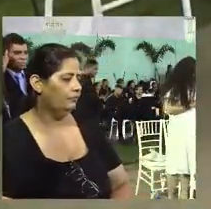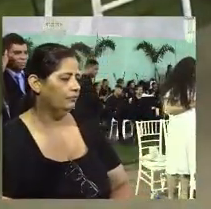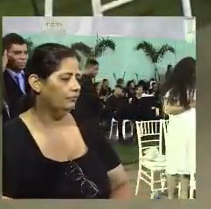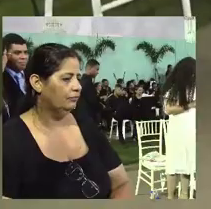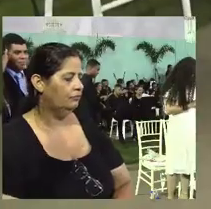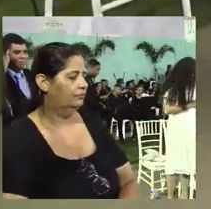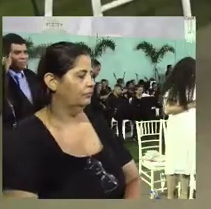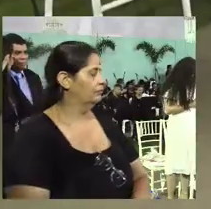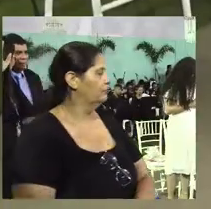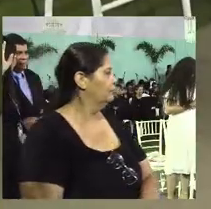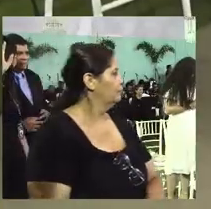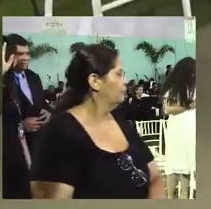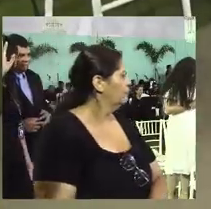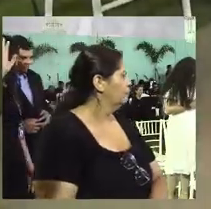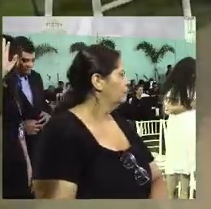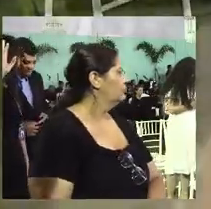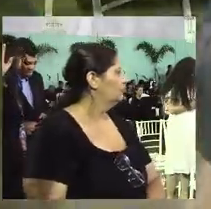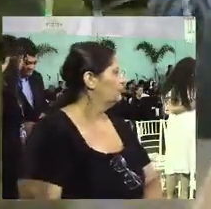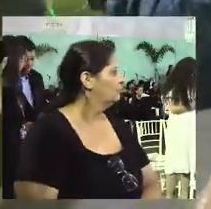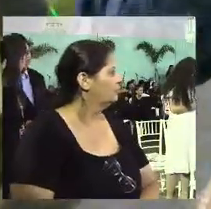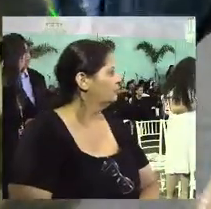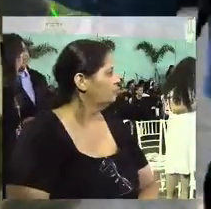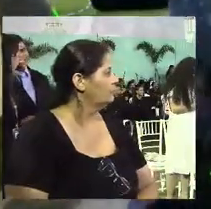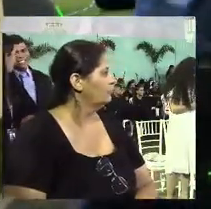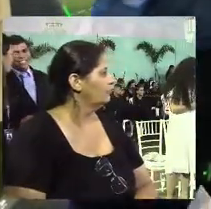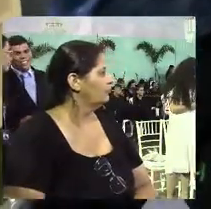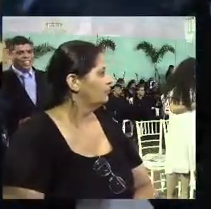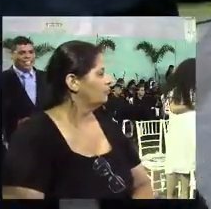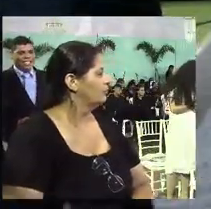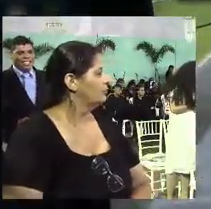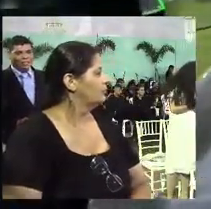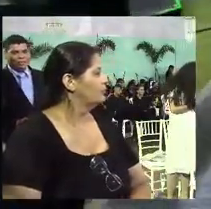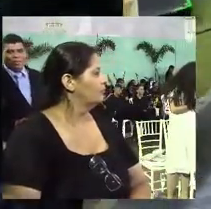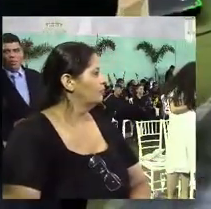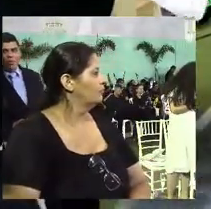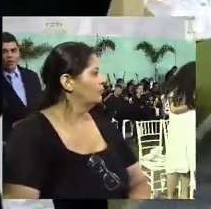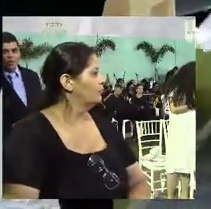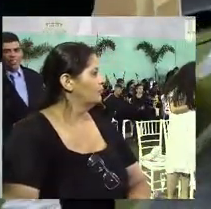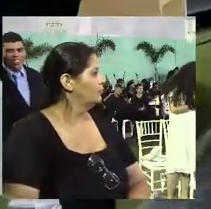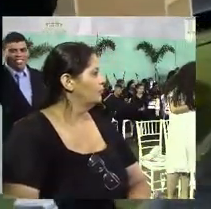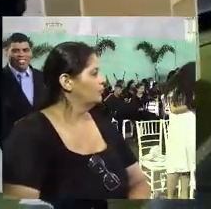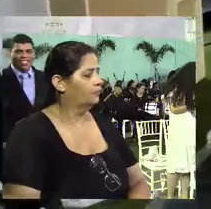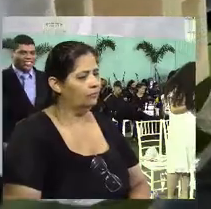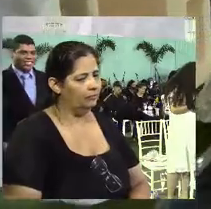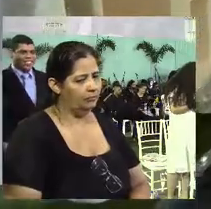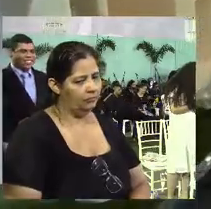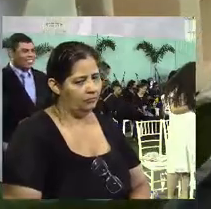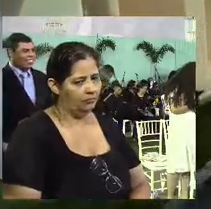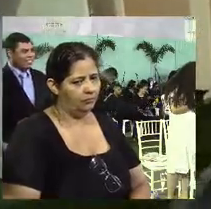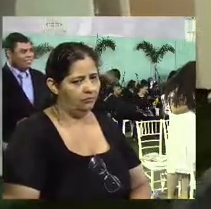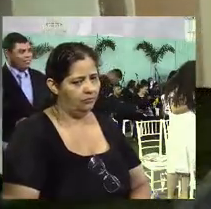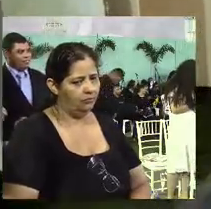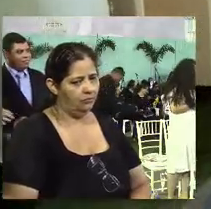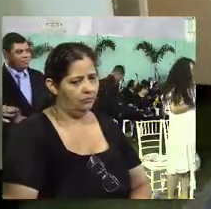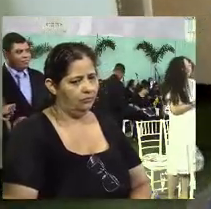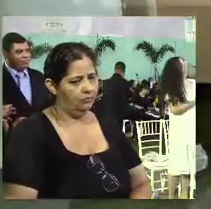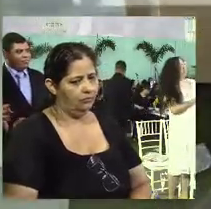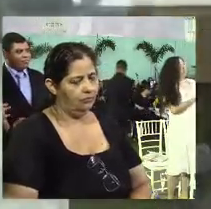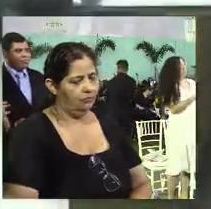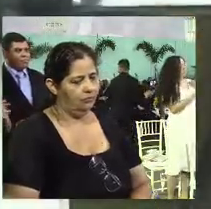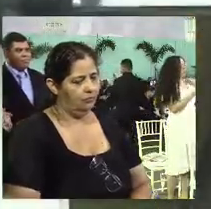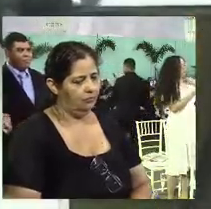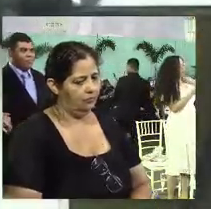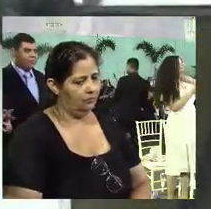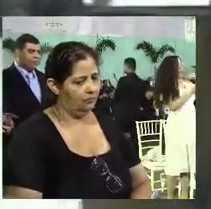para explodir o avivamento e o bonezinho também a camisa eu posso orar você tá lá onde tem as camisetas do Ariquemes você não tem a camisa ainda